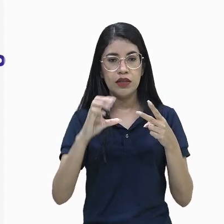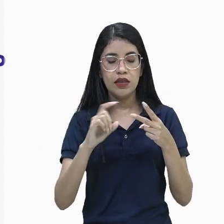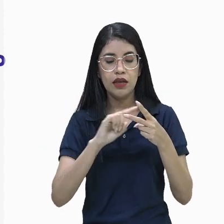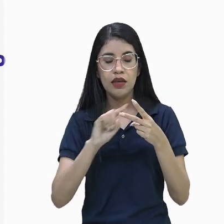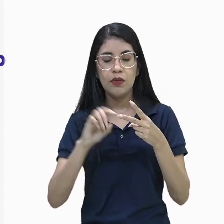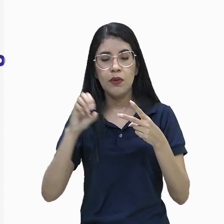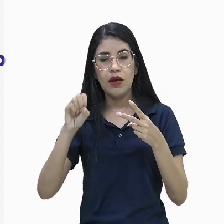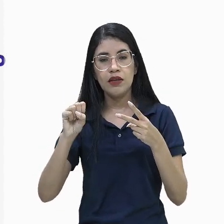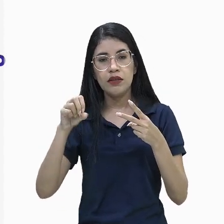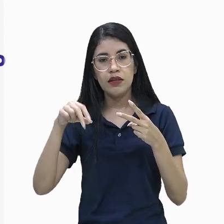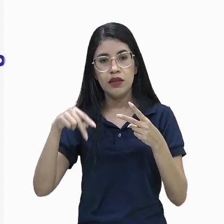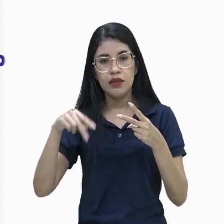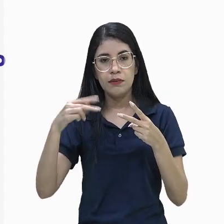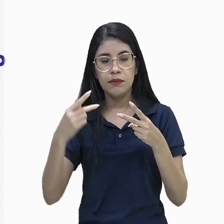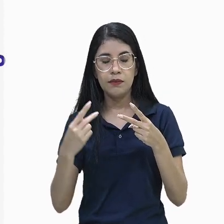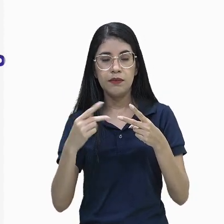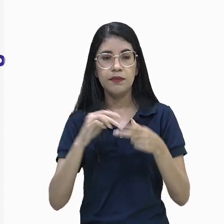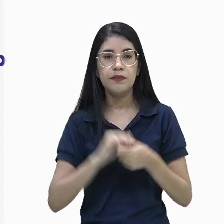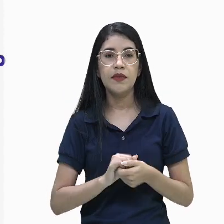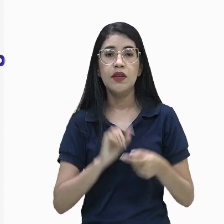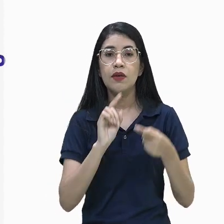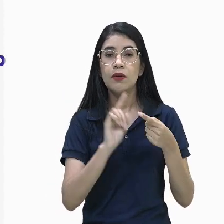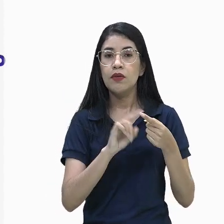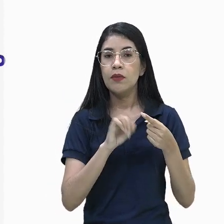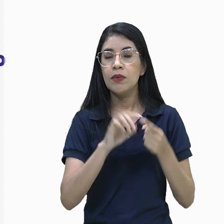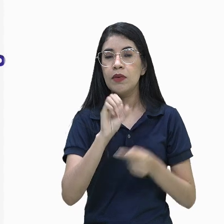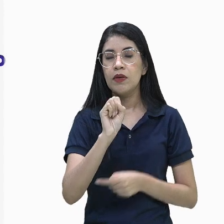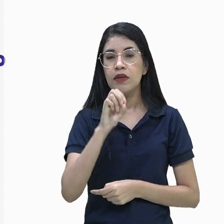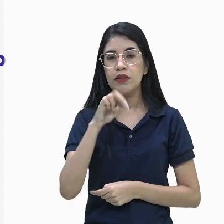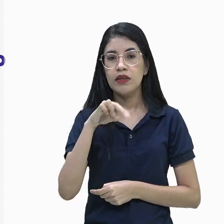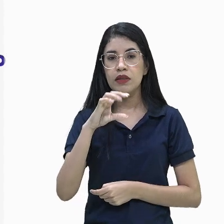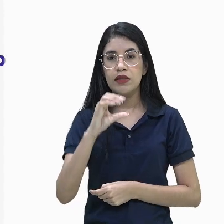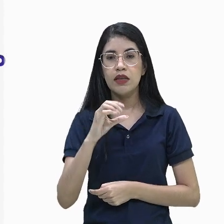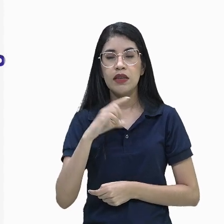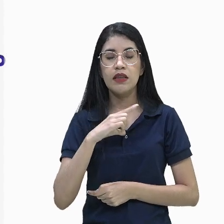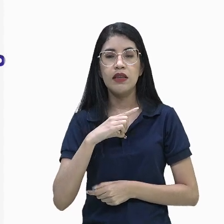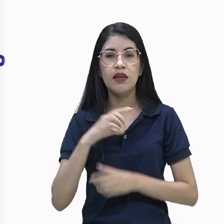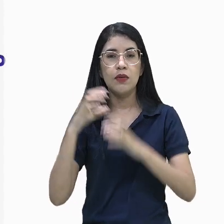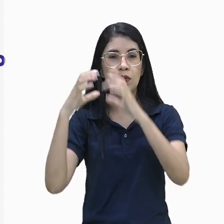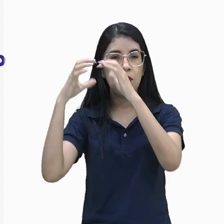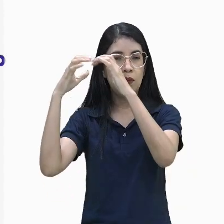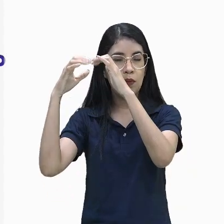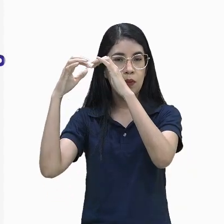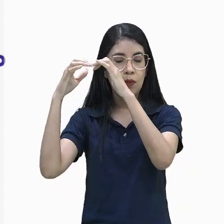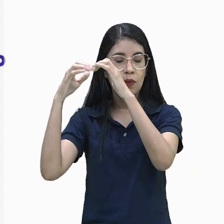No sistema nervoso central, e tem lá formado pelo encéfalo, né, que